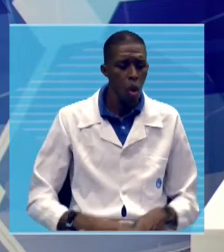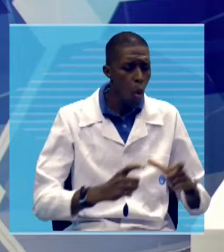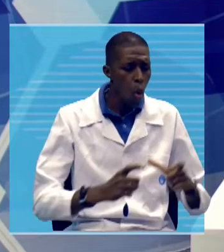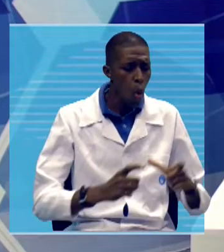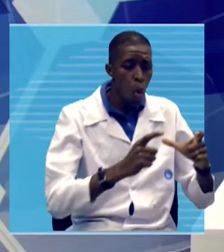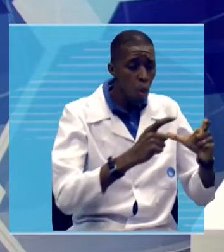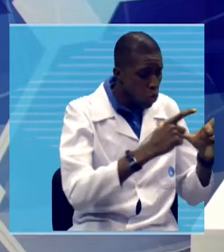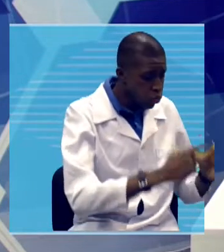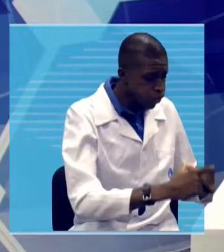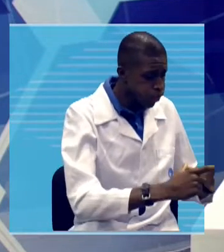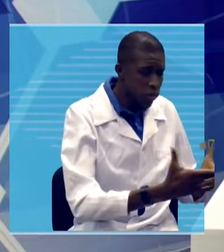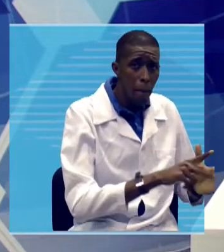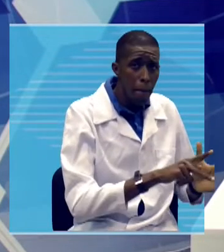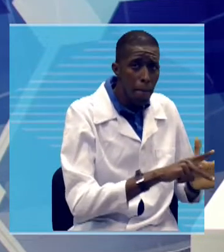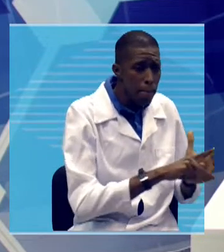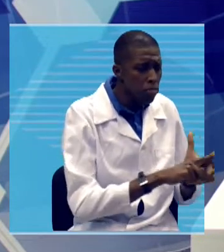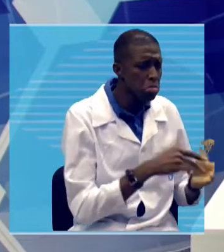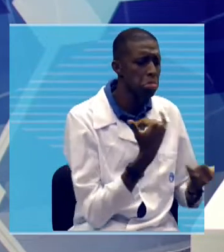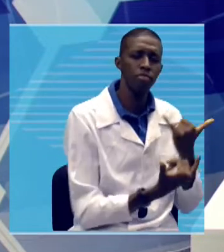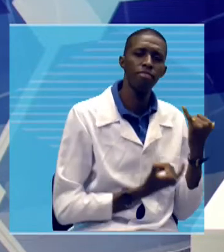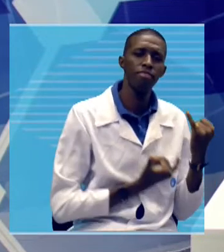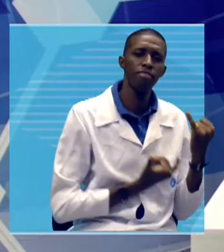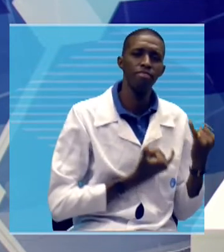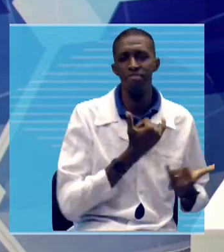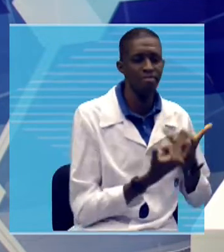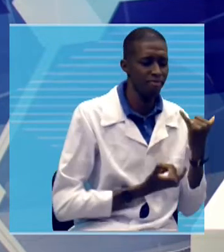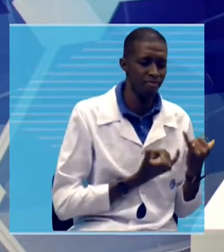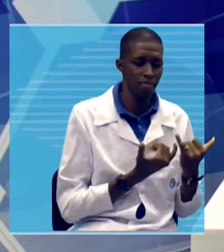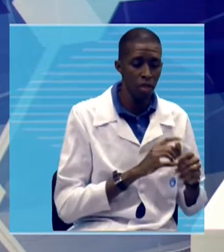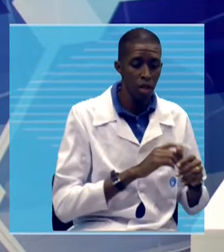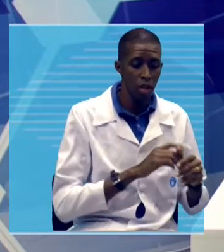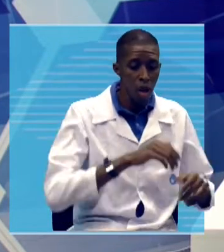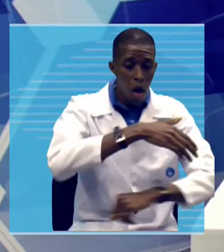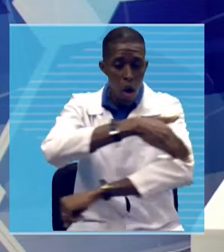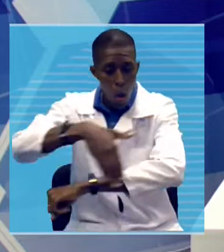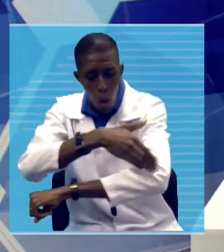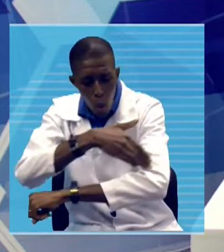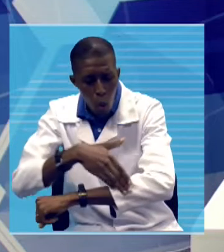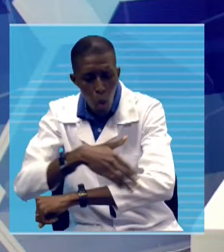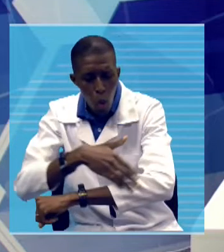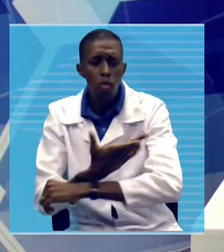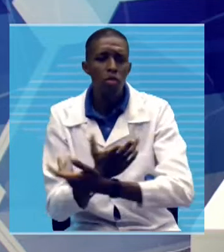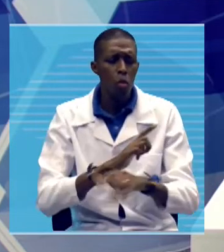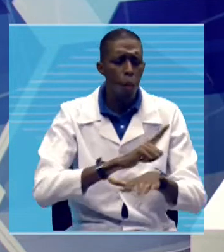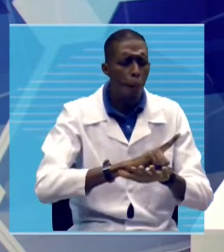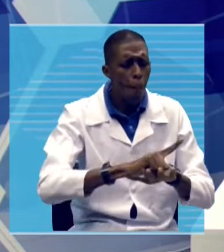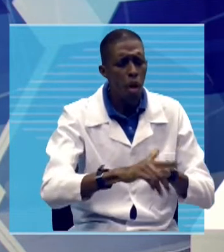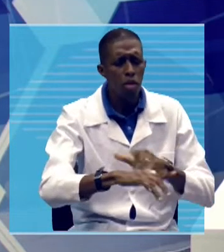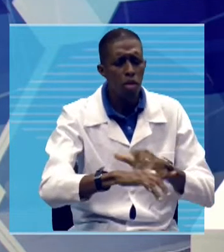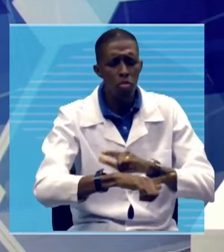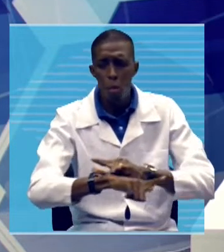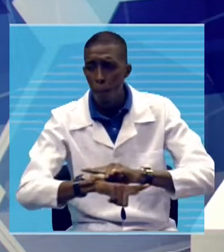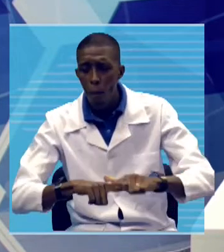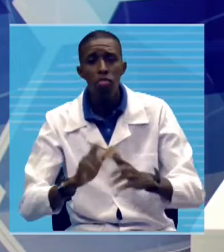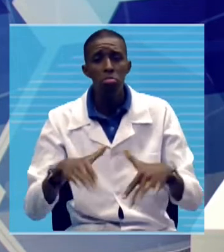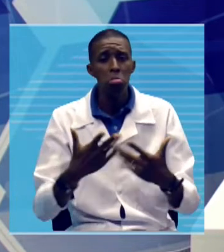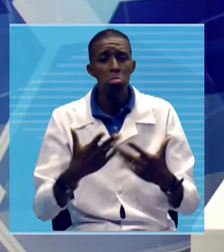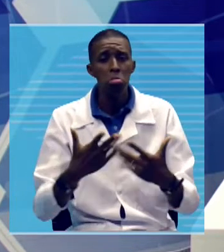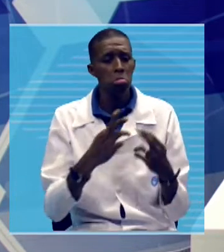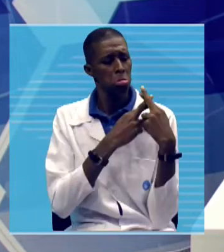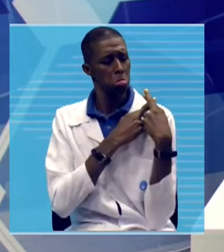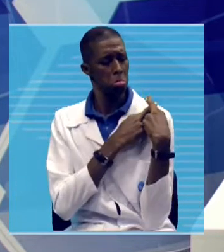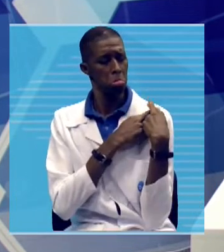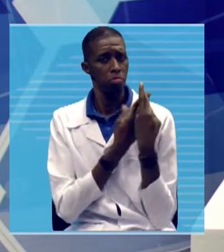lazer me fez O saneamento básico a sua cidade desse novo bairro é um prefeito ele pensa